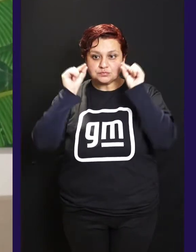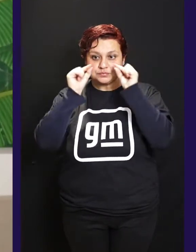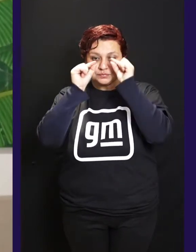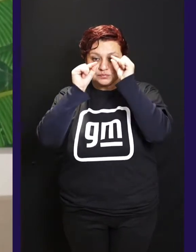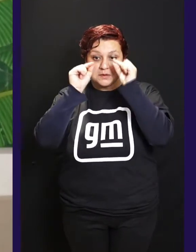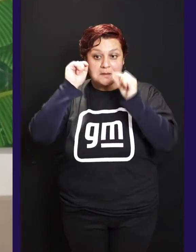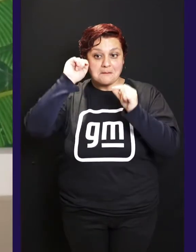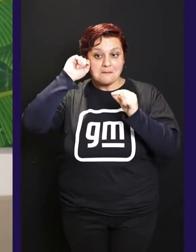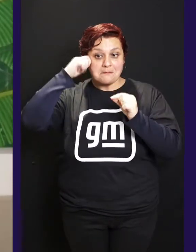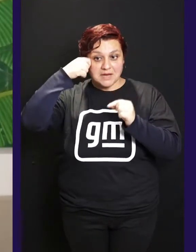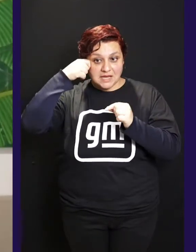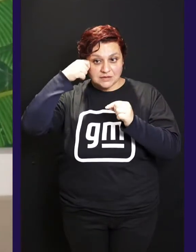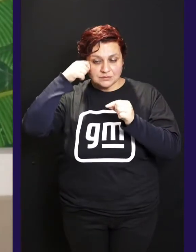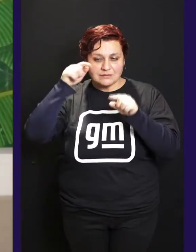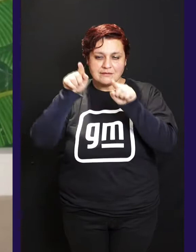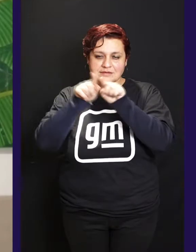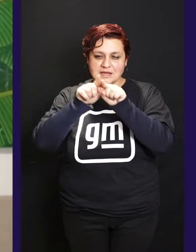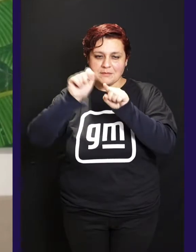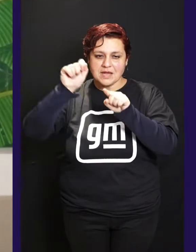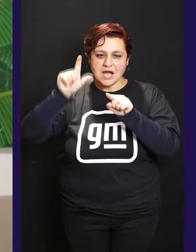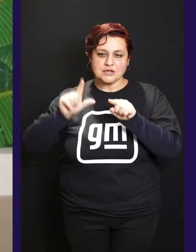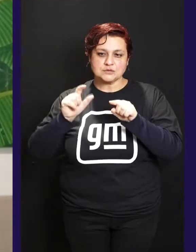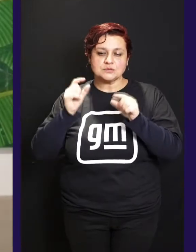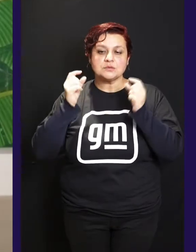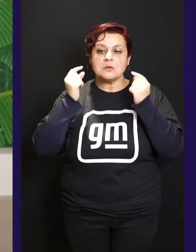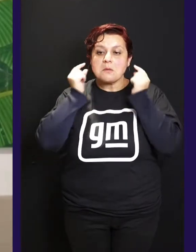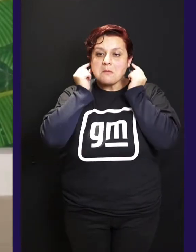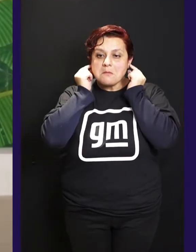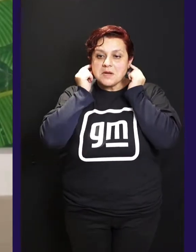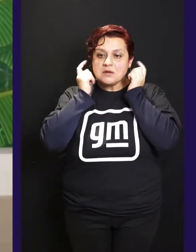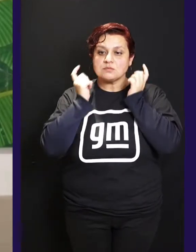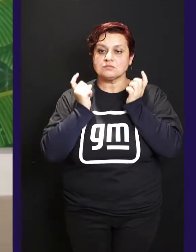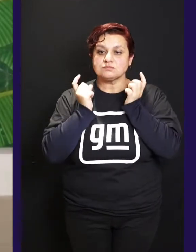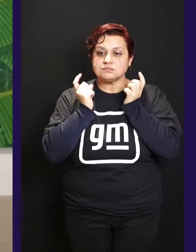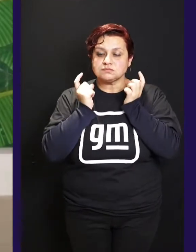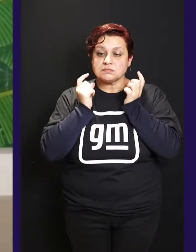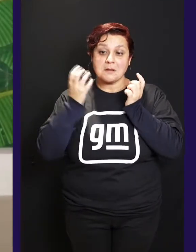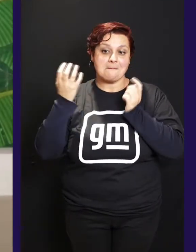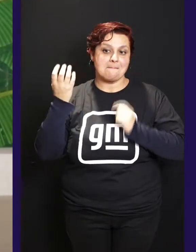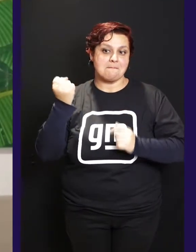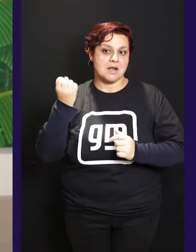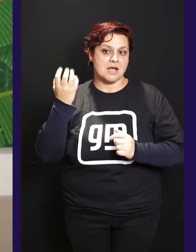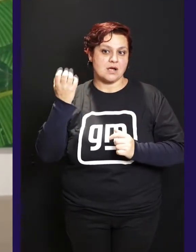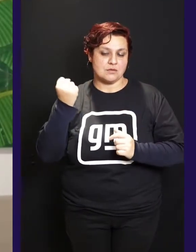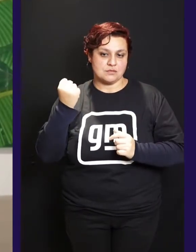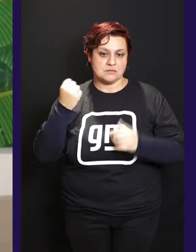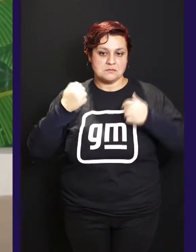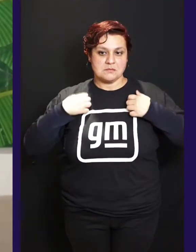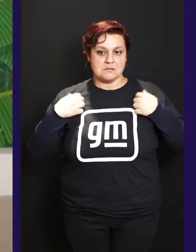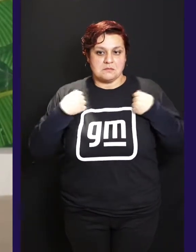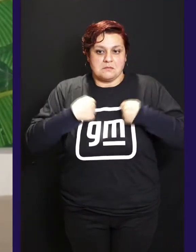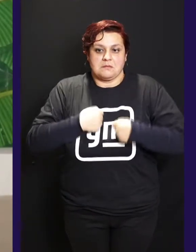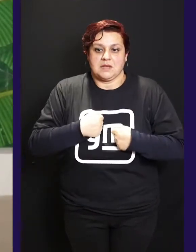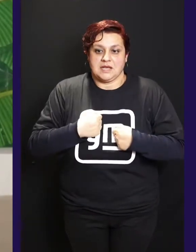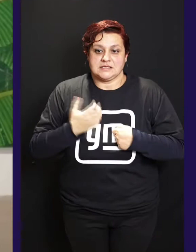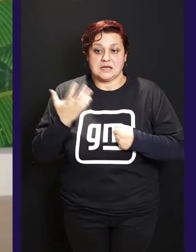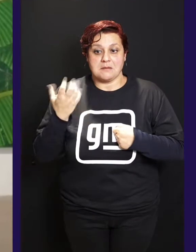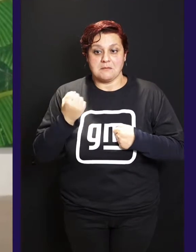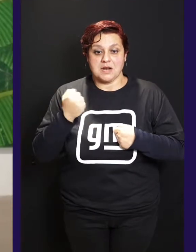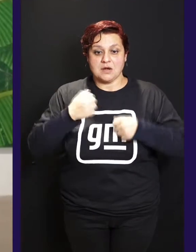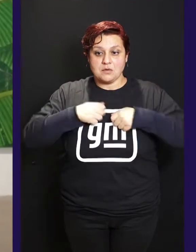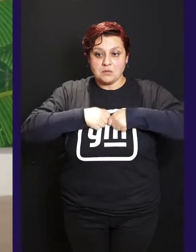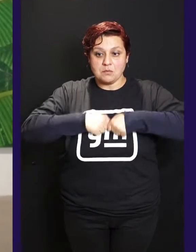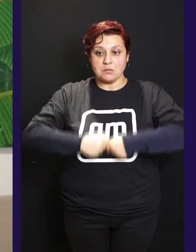detalhes em azul, um brinco em formato oval branco, um blazer branco, uma blusa